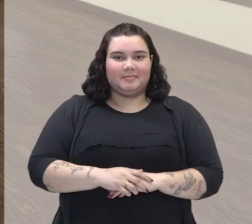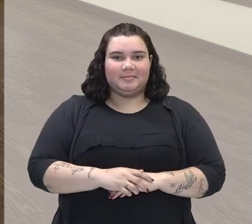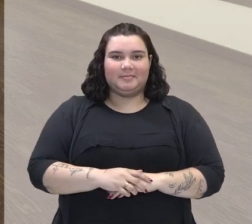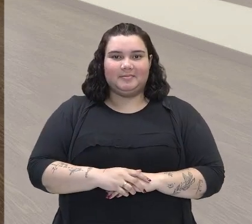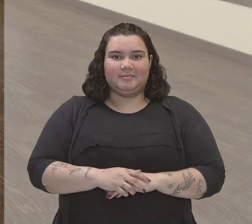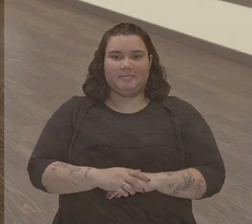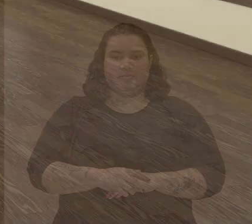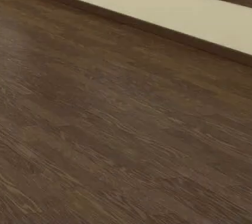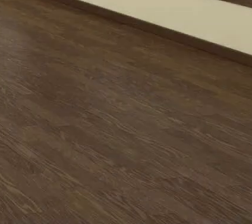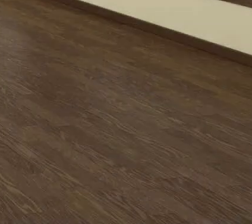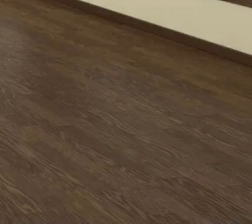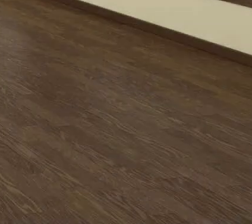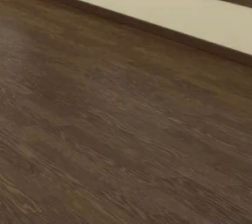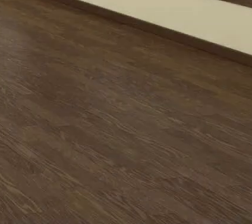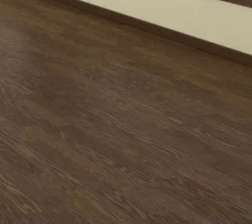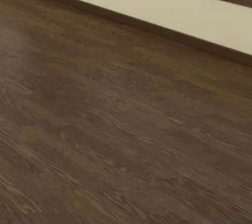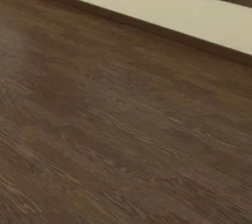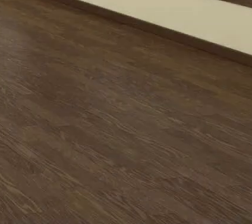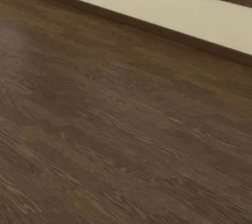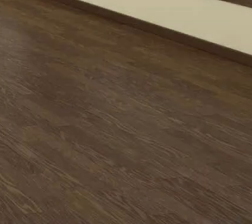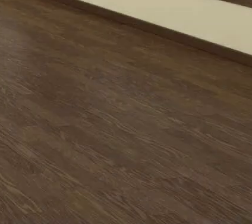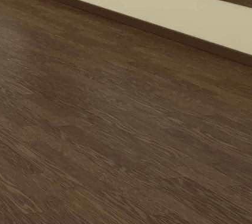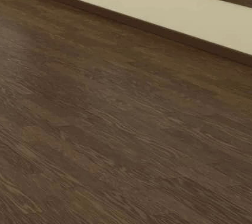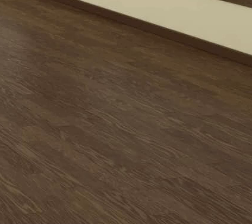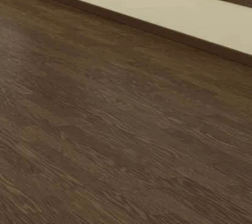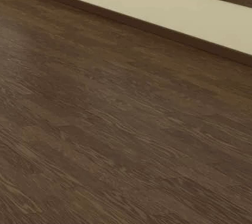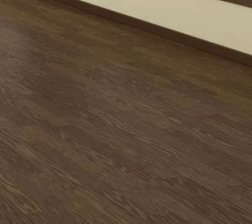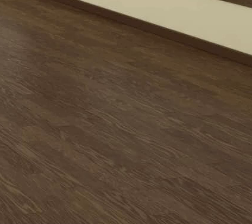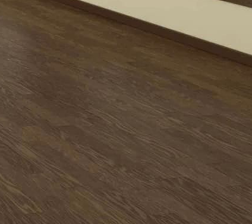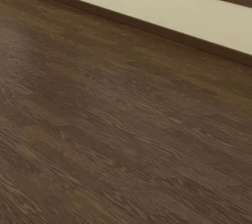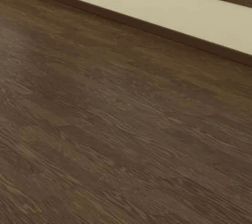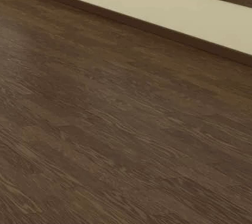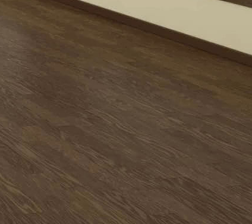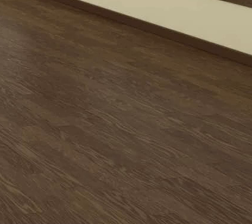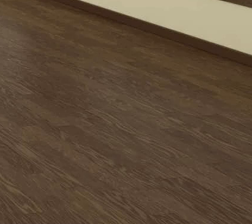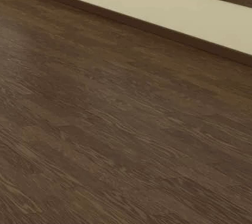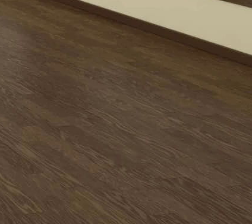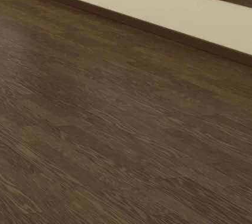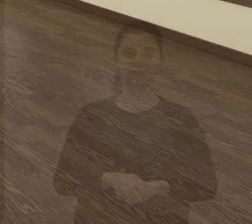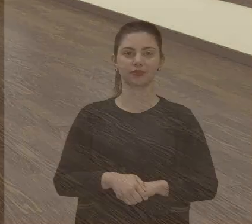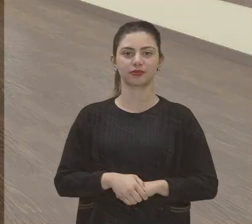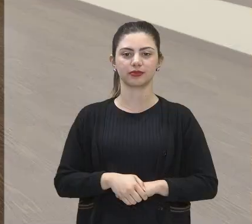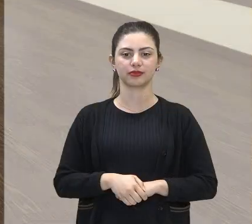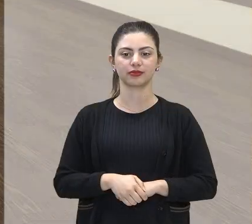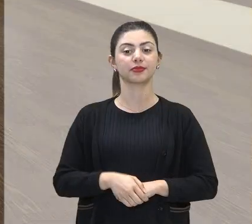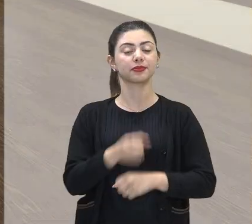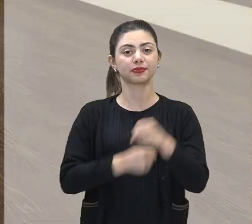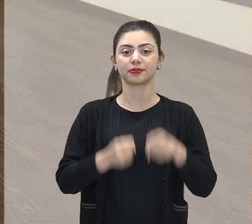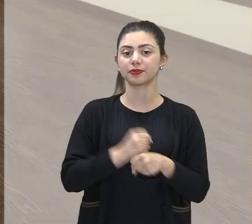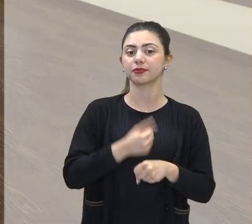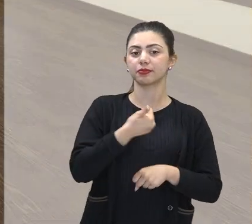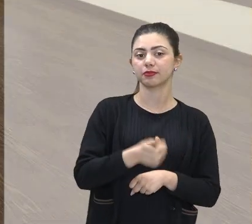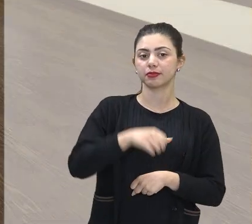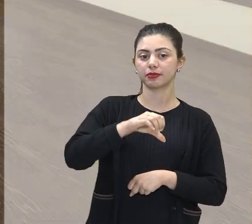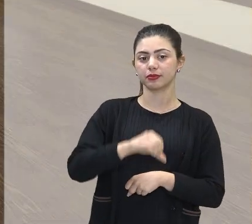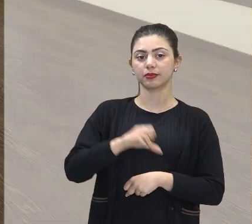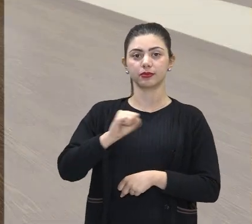se apresenta pela primeira vez em Paris, na França. Em 1908, ela escreve o livro The Dance.